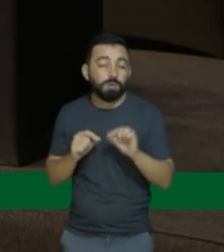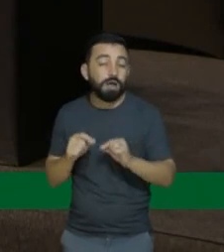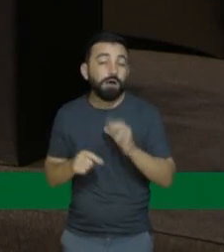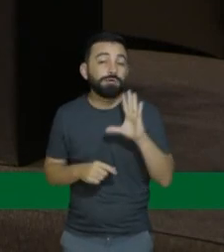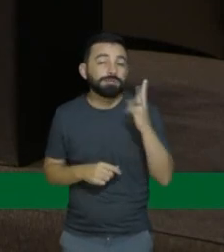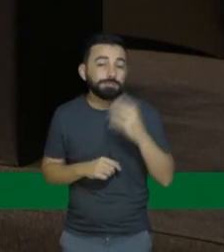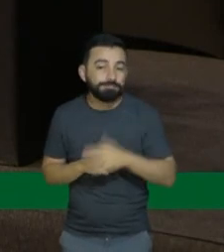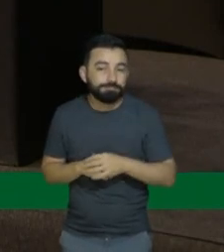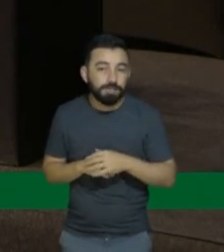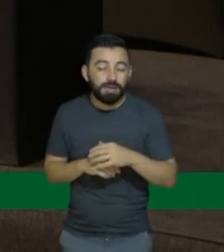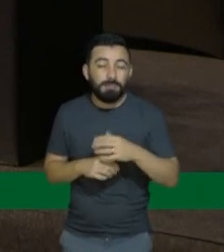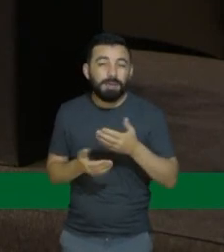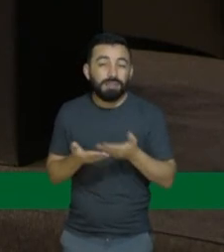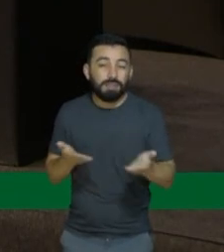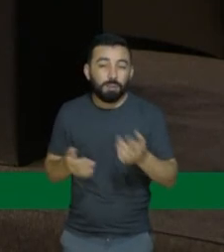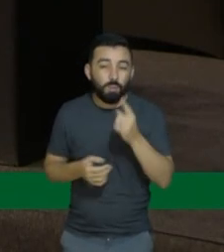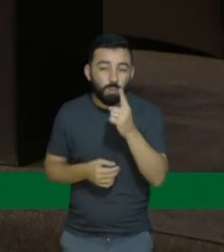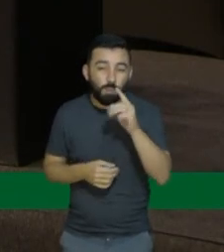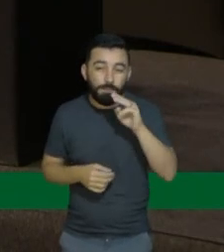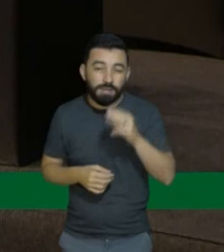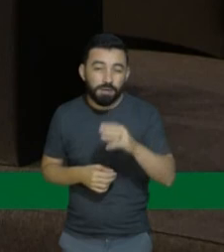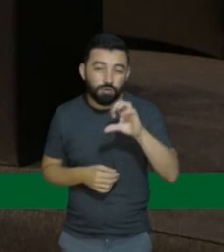deixamos de receber 1.960